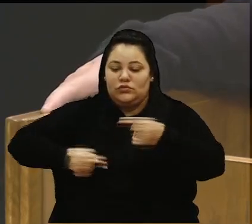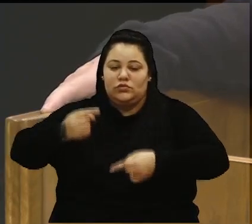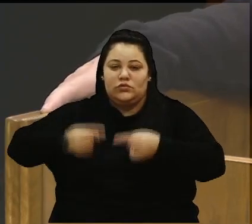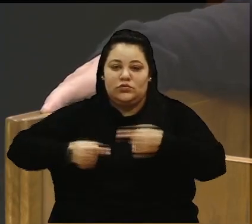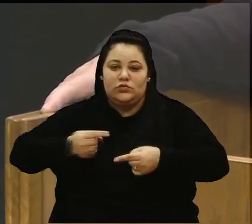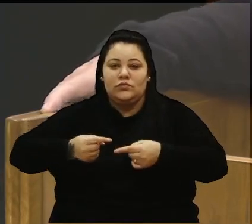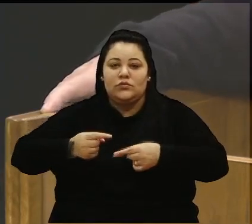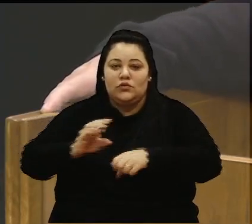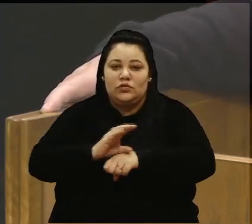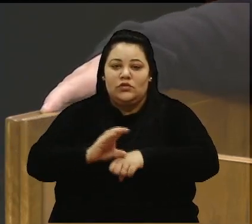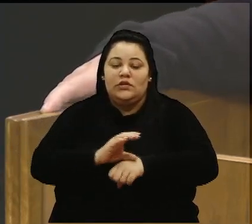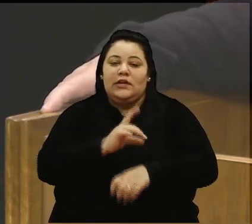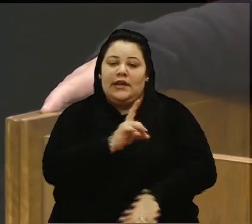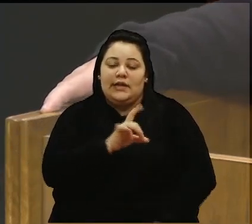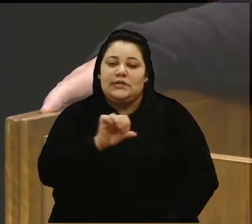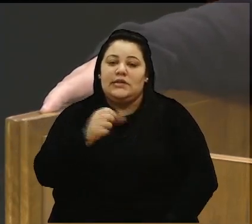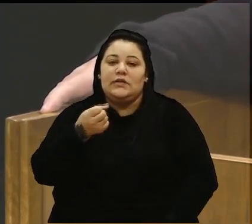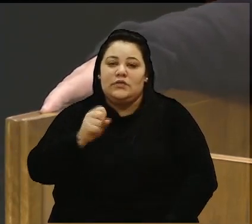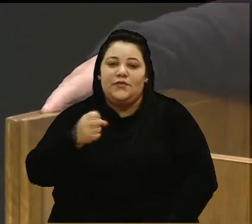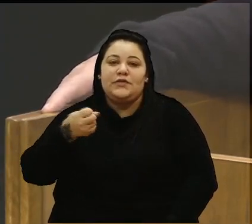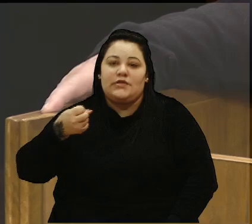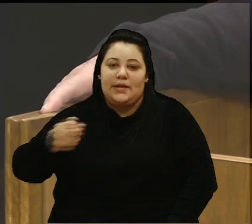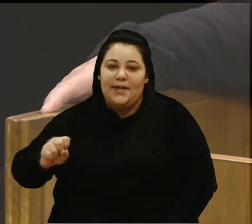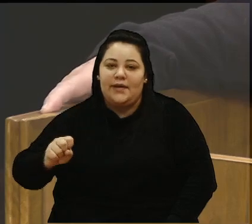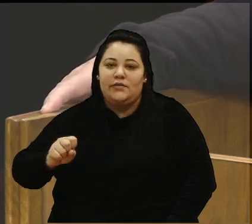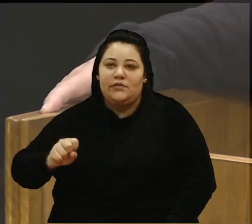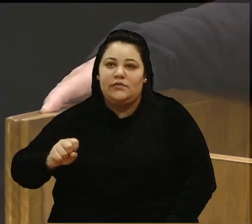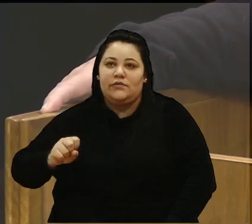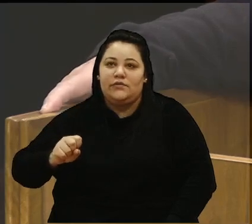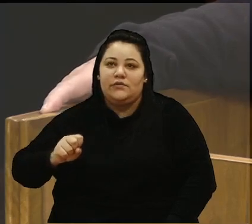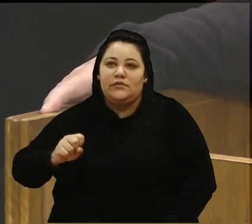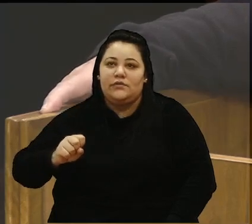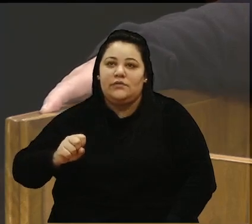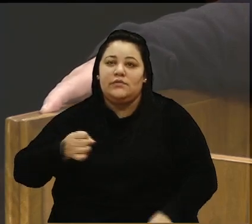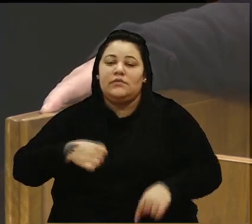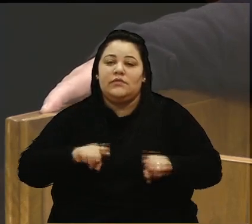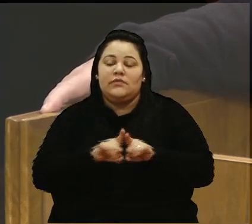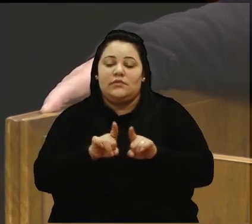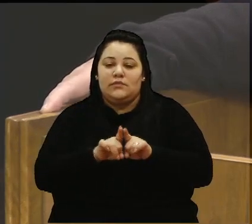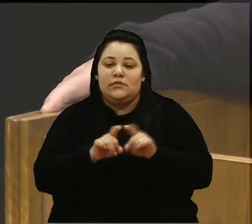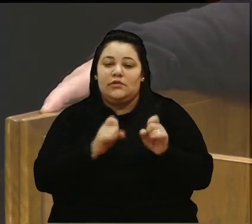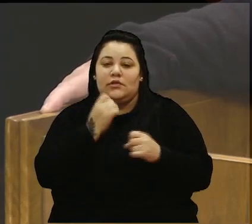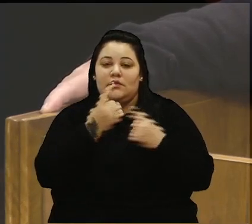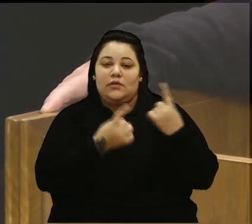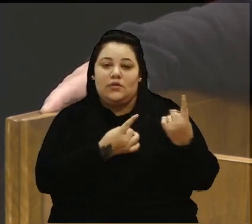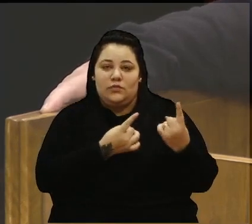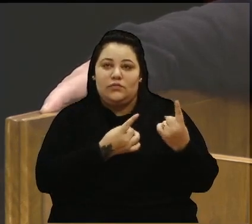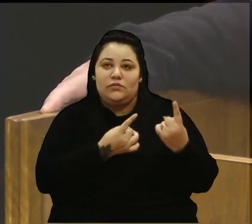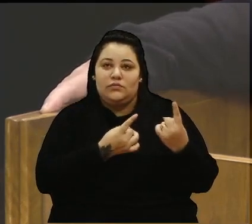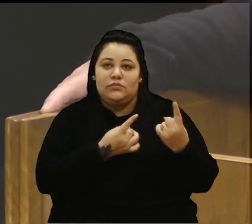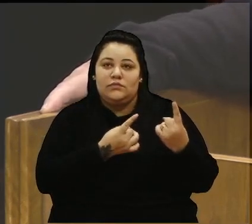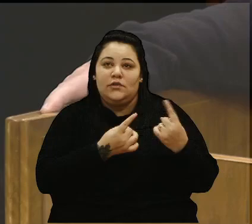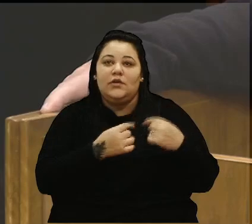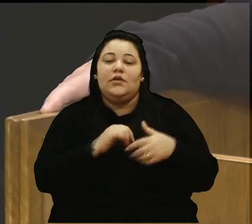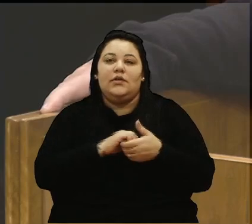88. E esta casa que teve uma participação importante, inclusive algumas dos artigos que lá estão